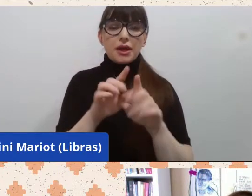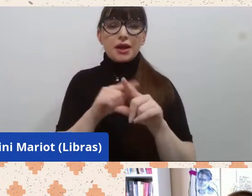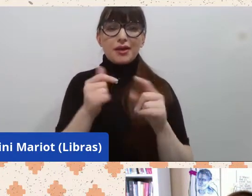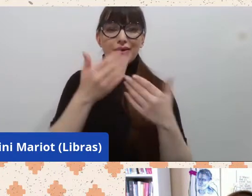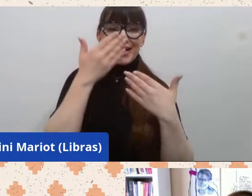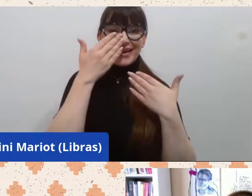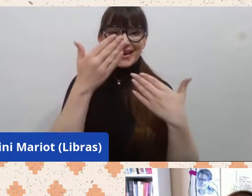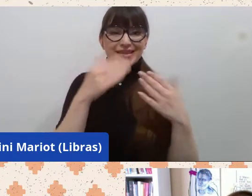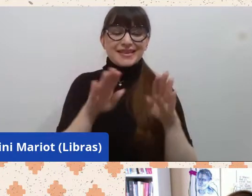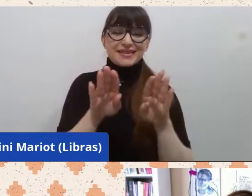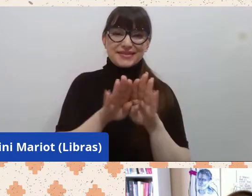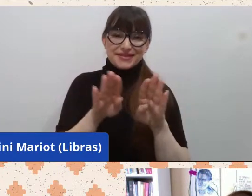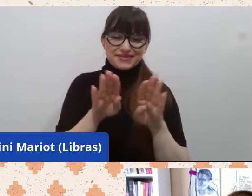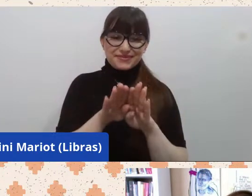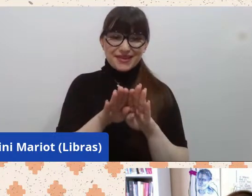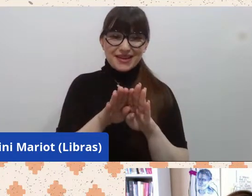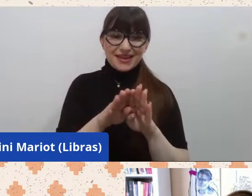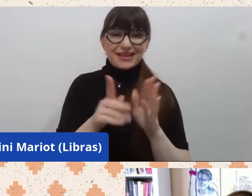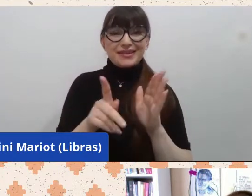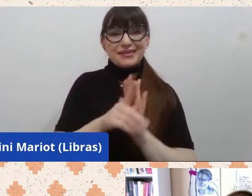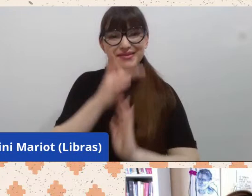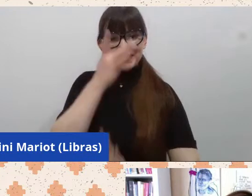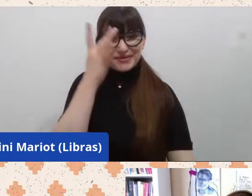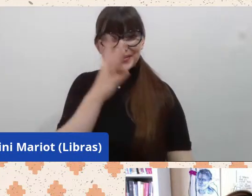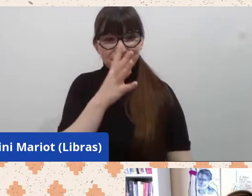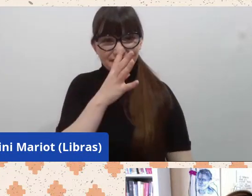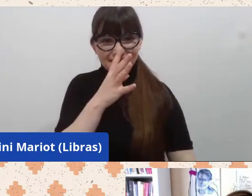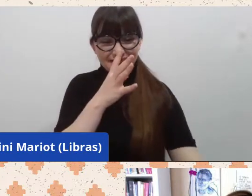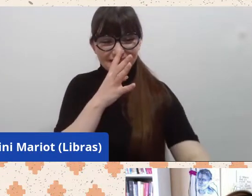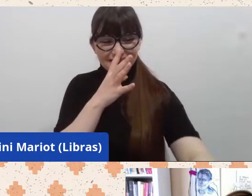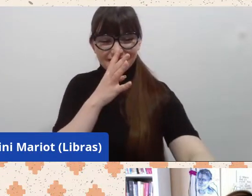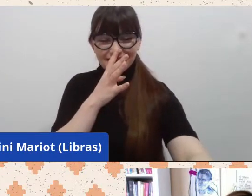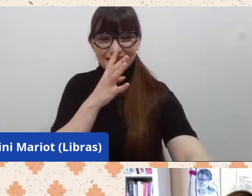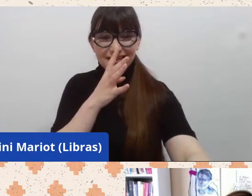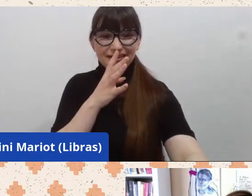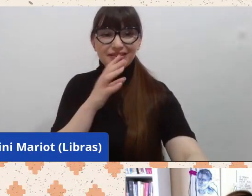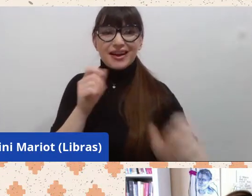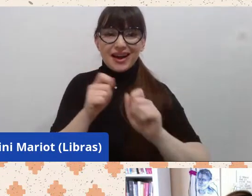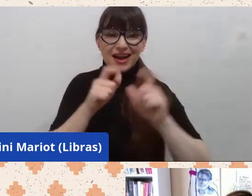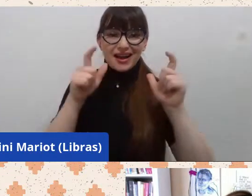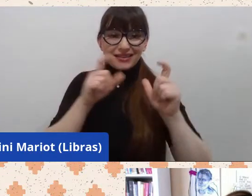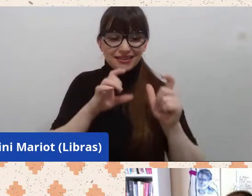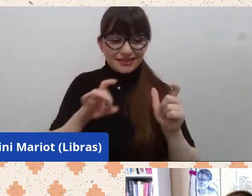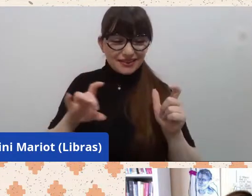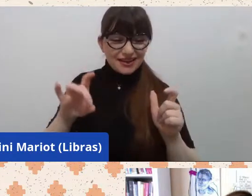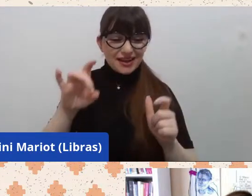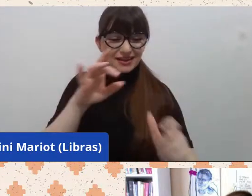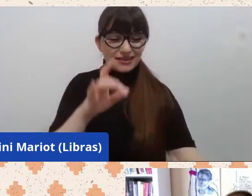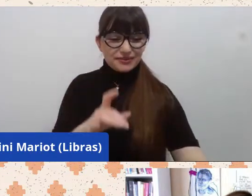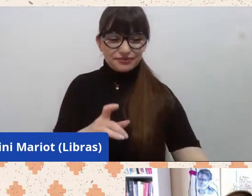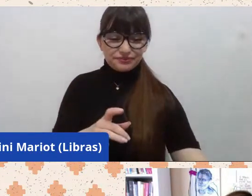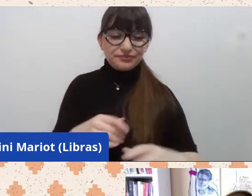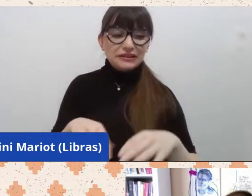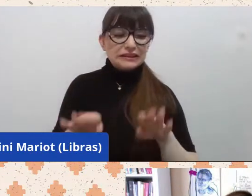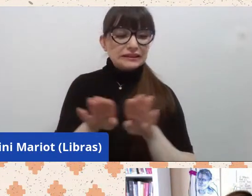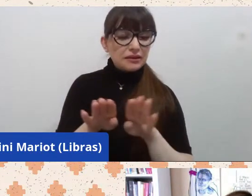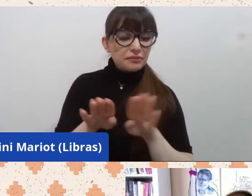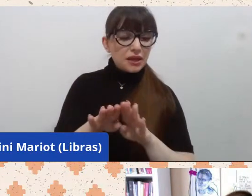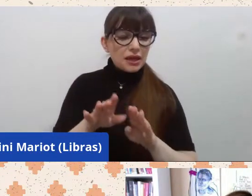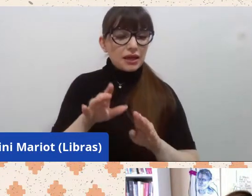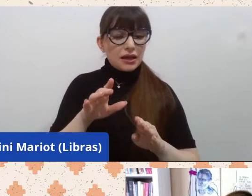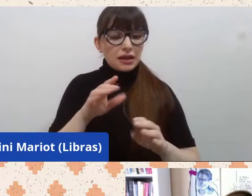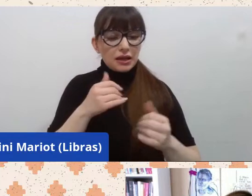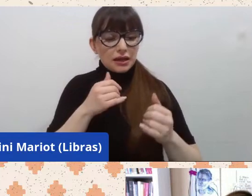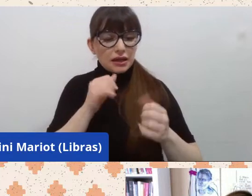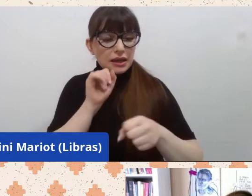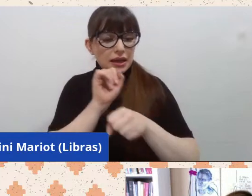agradeço a audiência, a atenção de todos, e esperamos aí que tenham perguntas para que